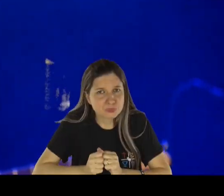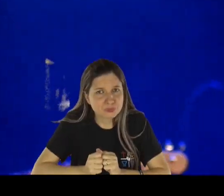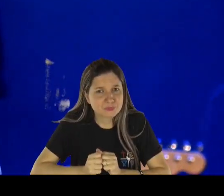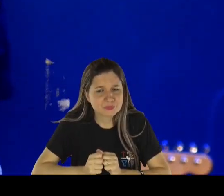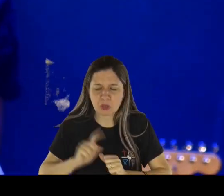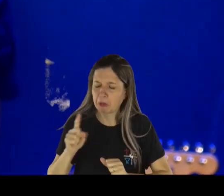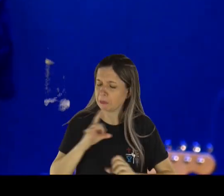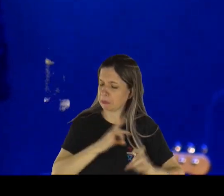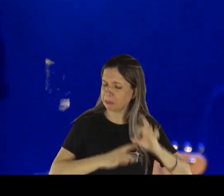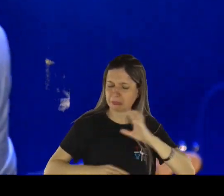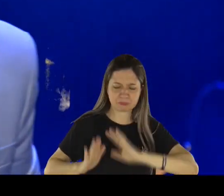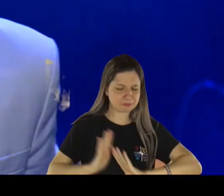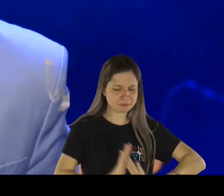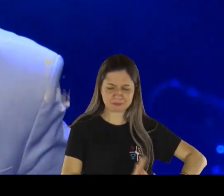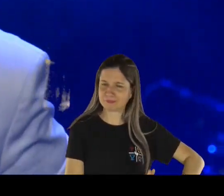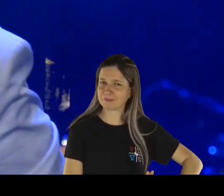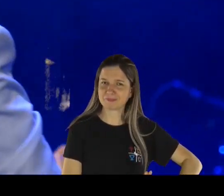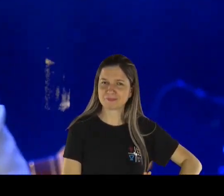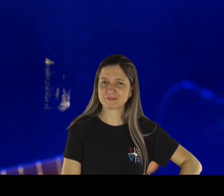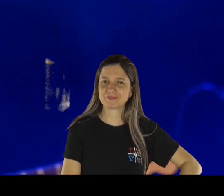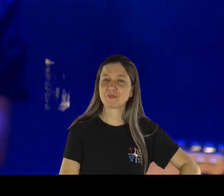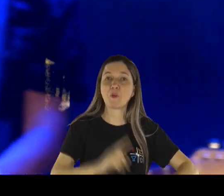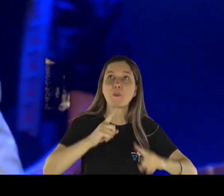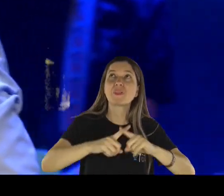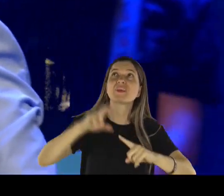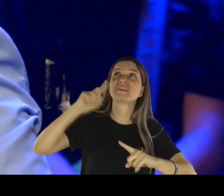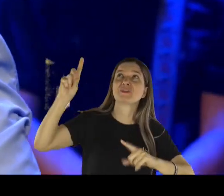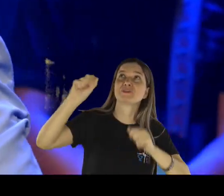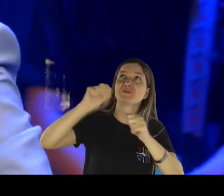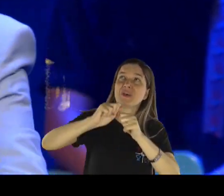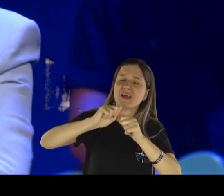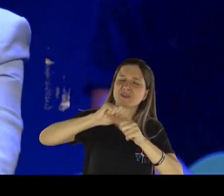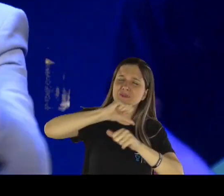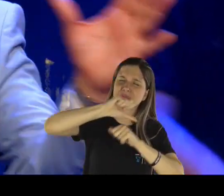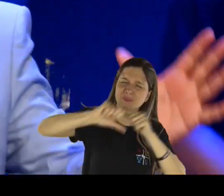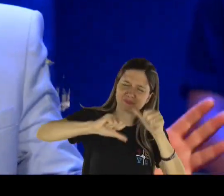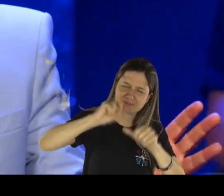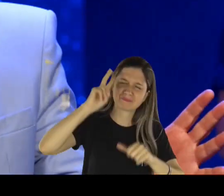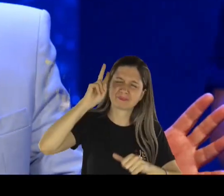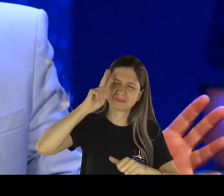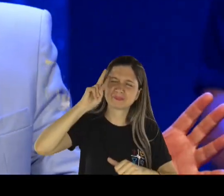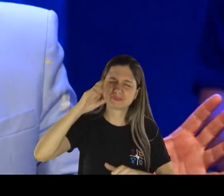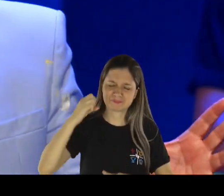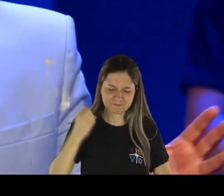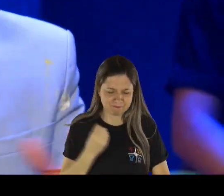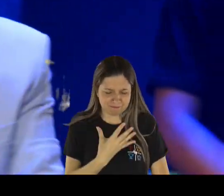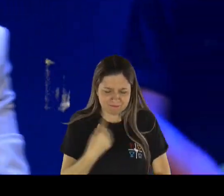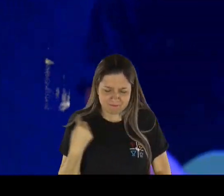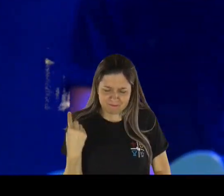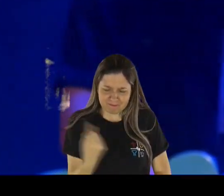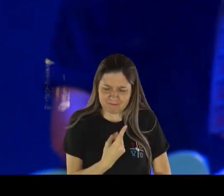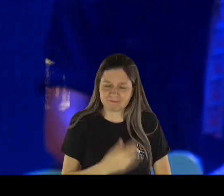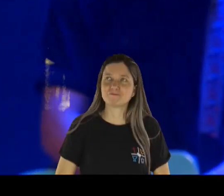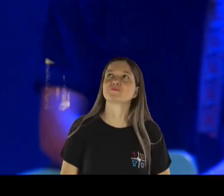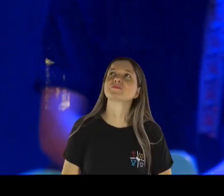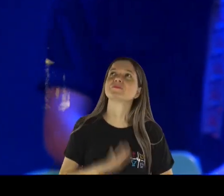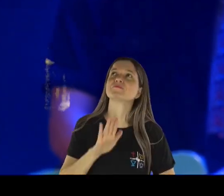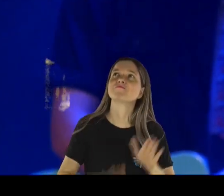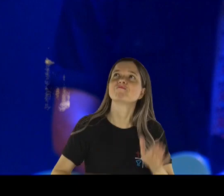nada. Deus é um Deus que muda a história. Ele faz isso. Parece que está tudo bagunçado. Está tudo errado.